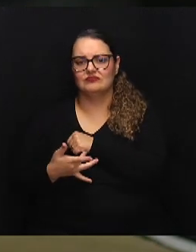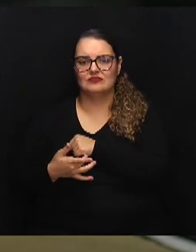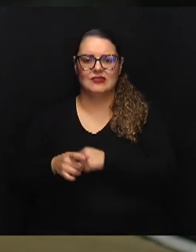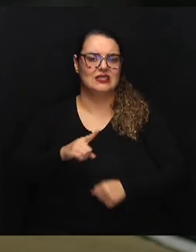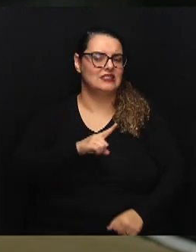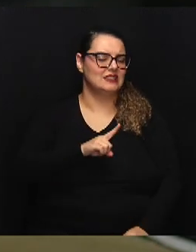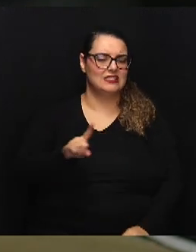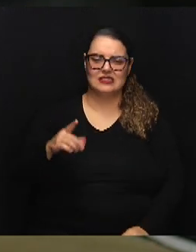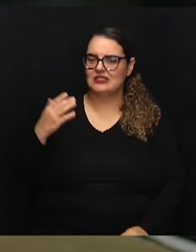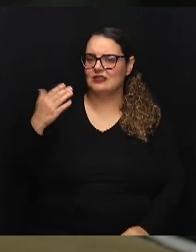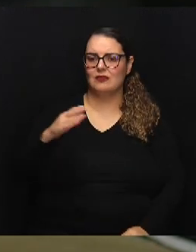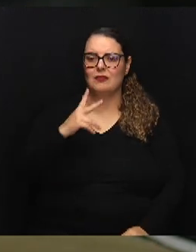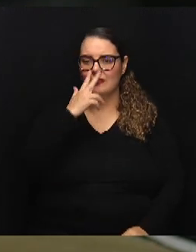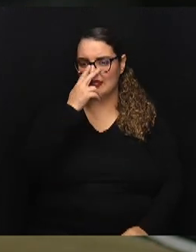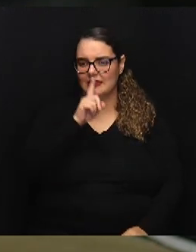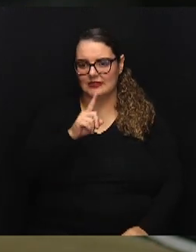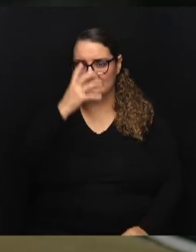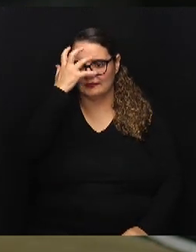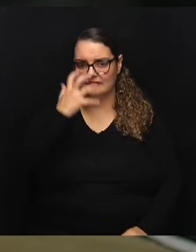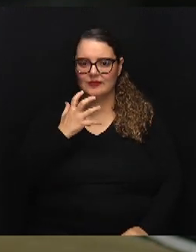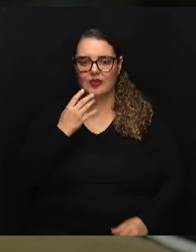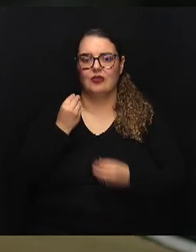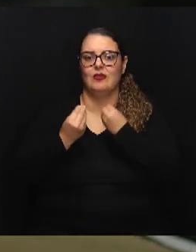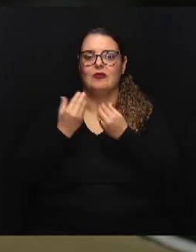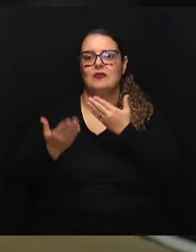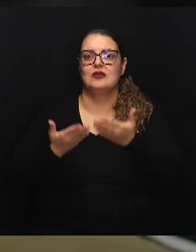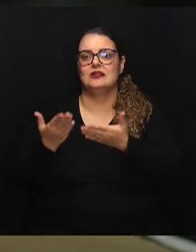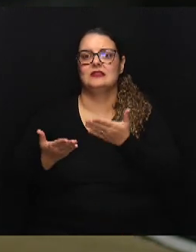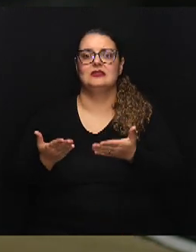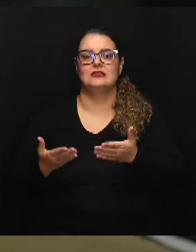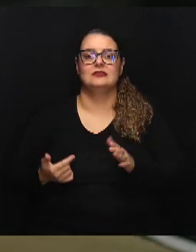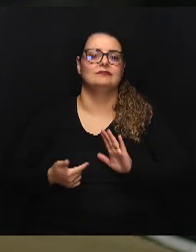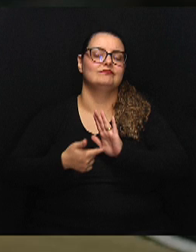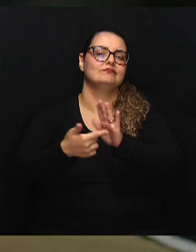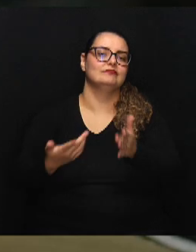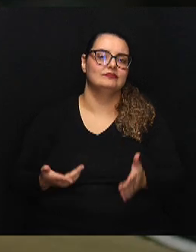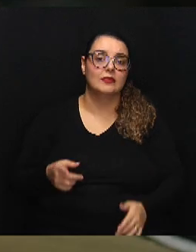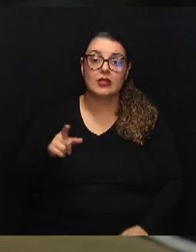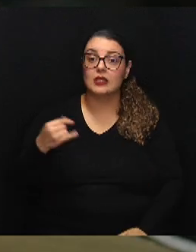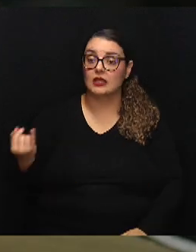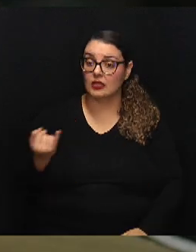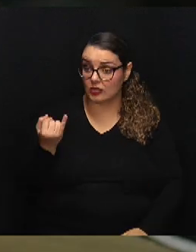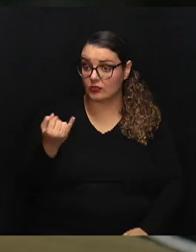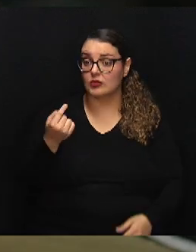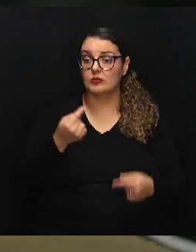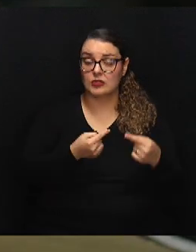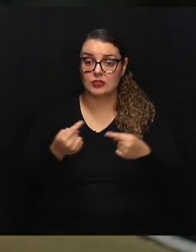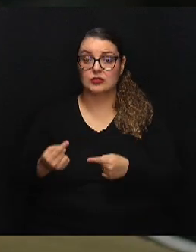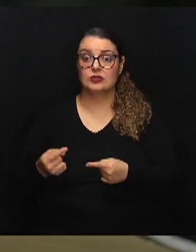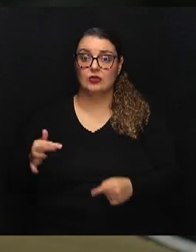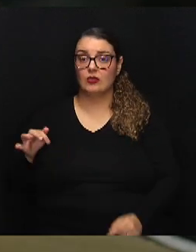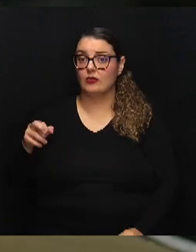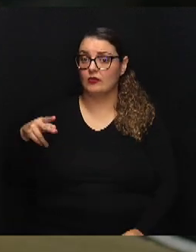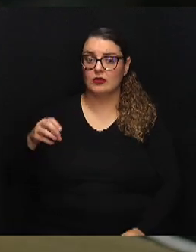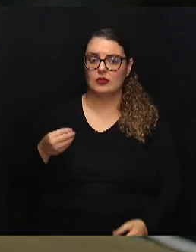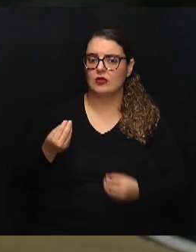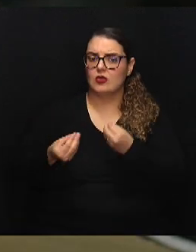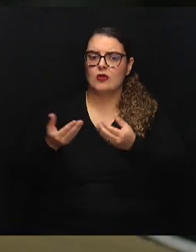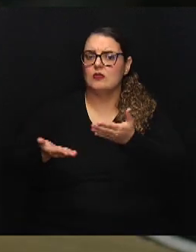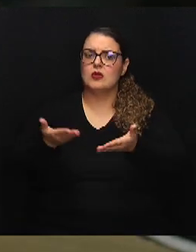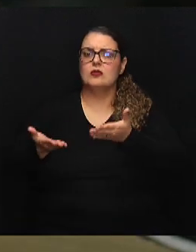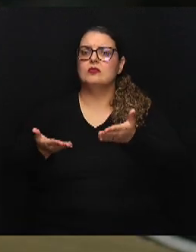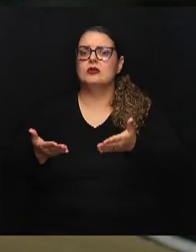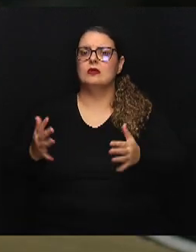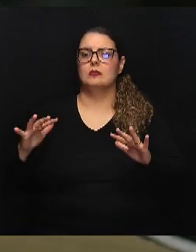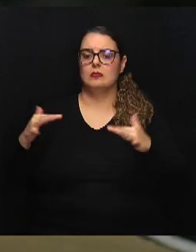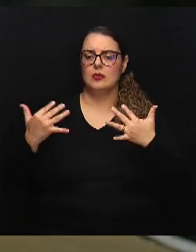posto, parece que não é sério. É verdade, né? Isso é um ponto bem interessante para a gente discutir. E o Fernando pergunta como lidar com essa